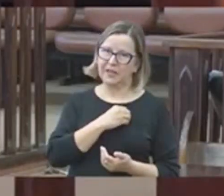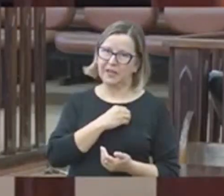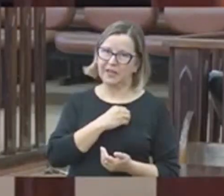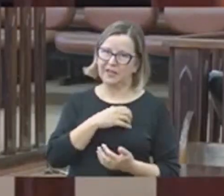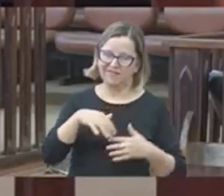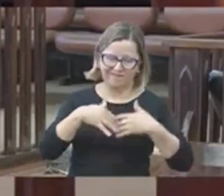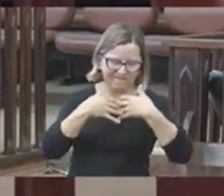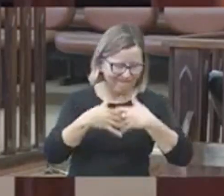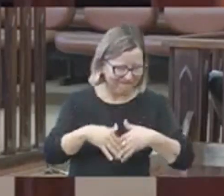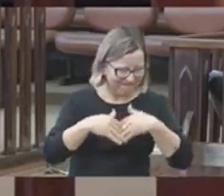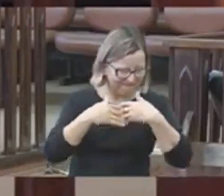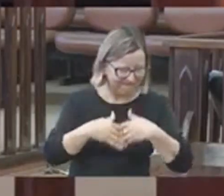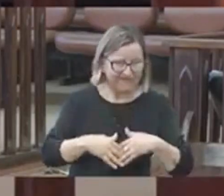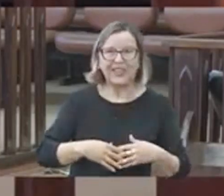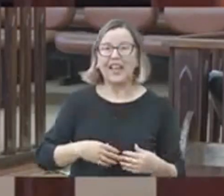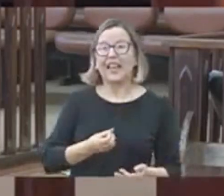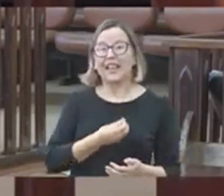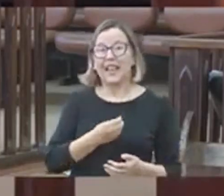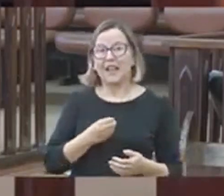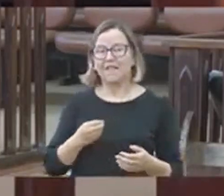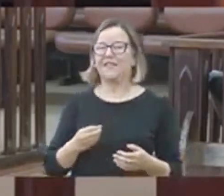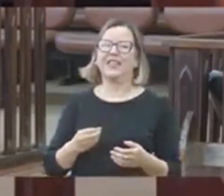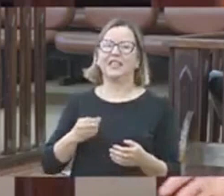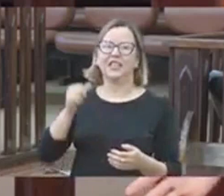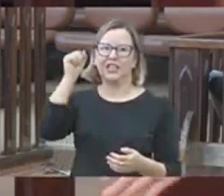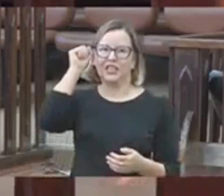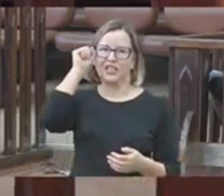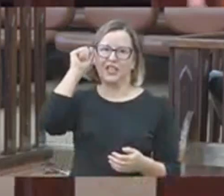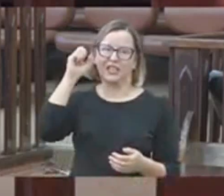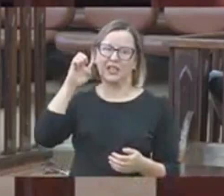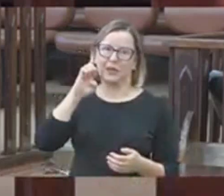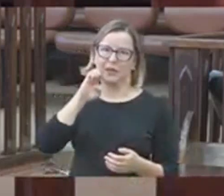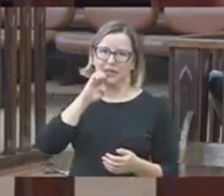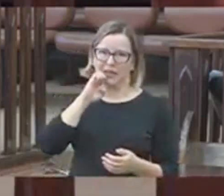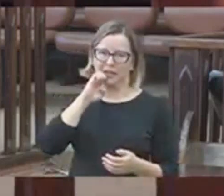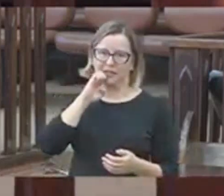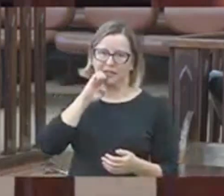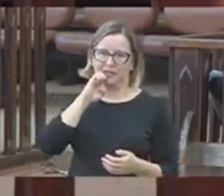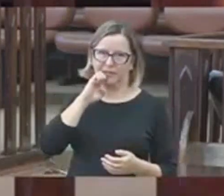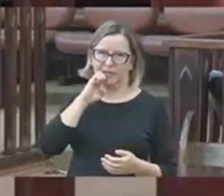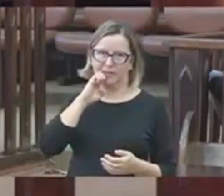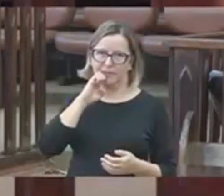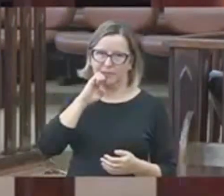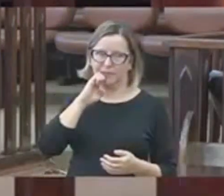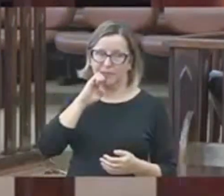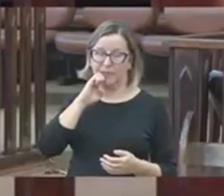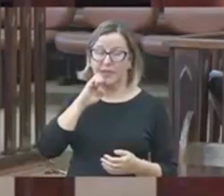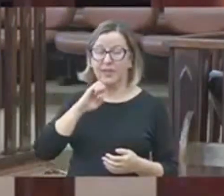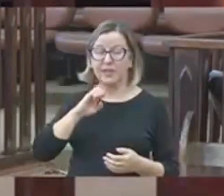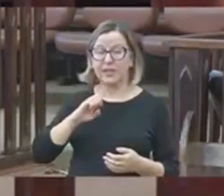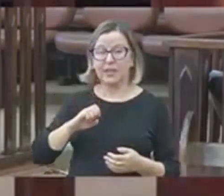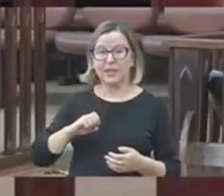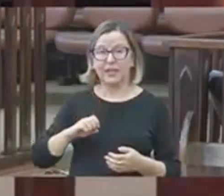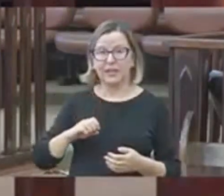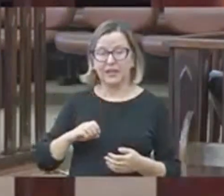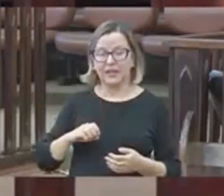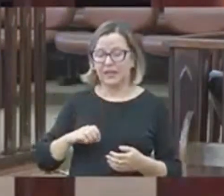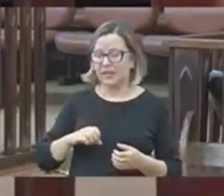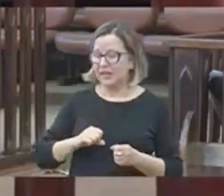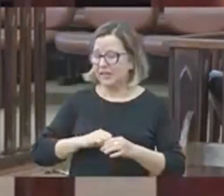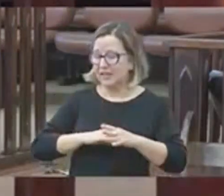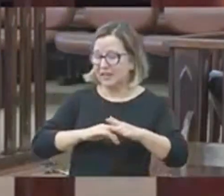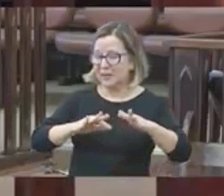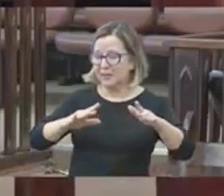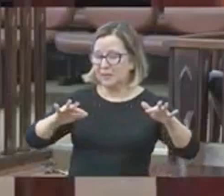na vida deste casal. Consequentemente, esse caos se espalhou por toda a terra. Causou o caos na minha vida,